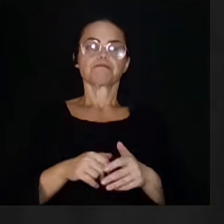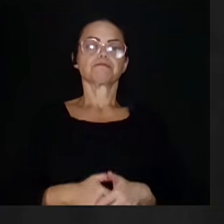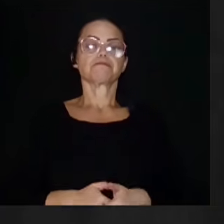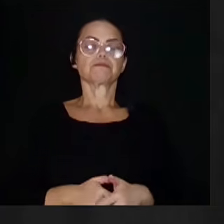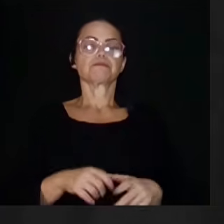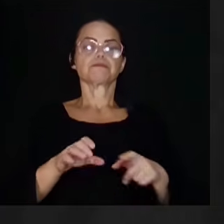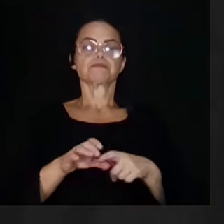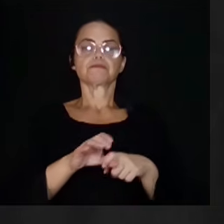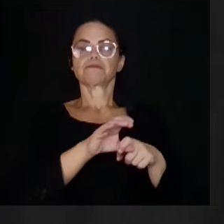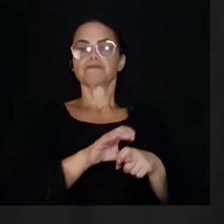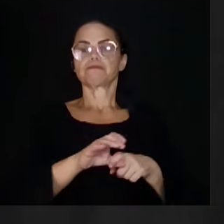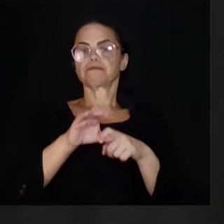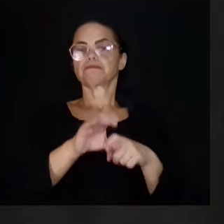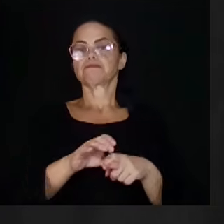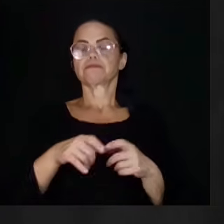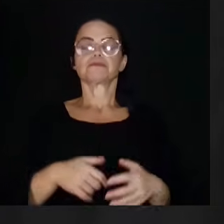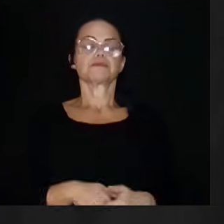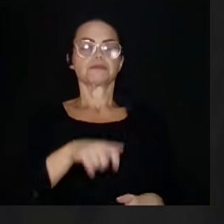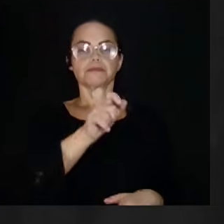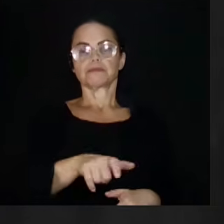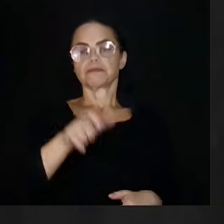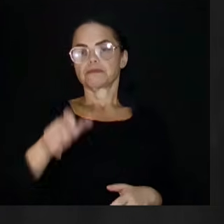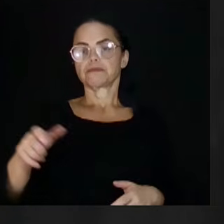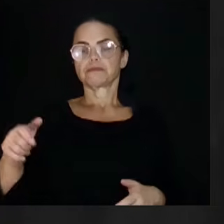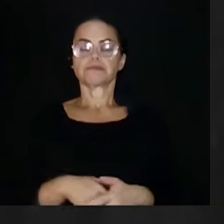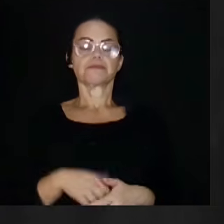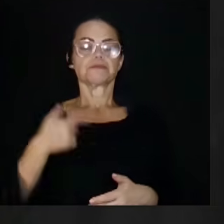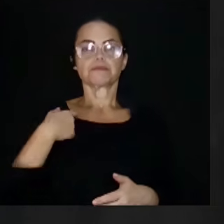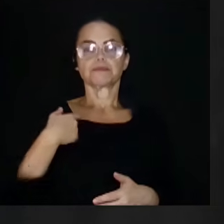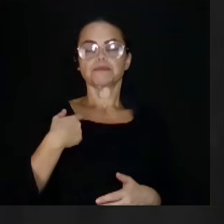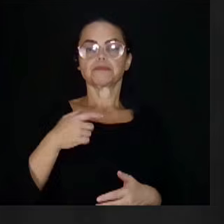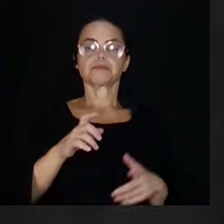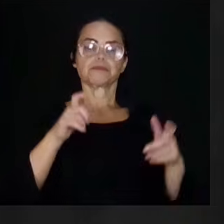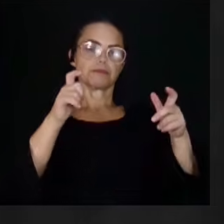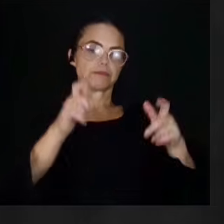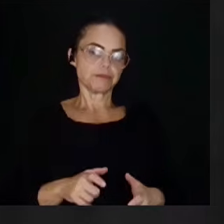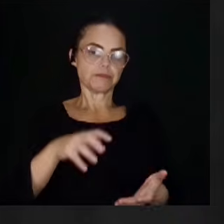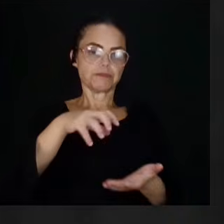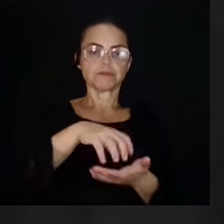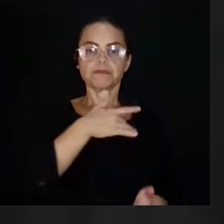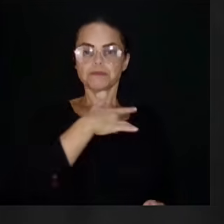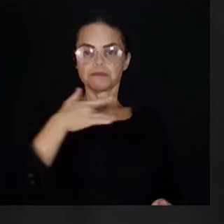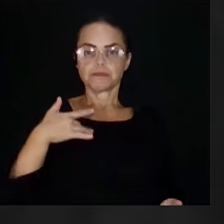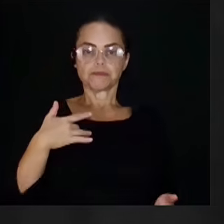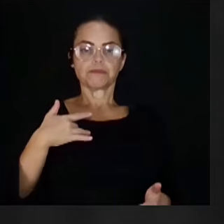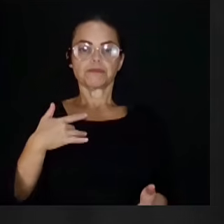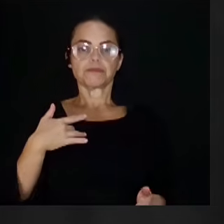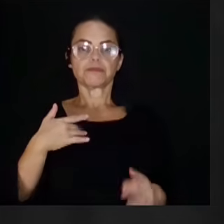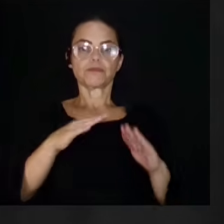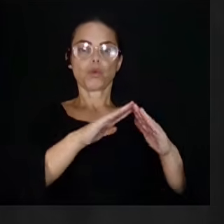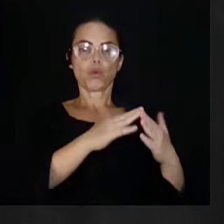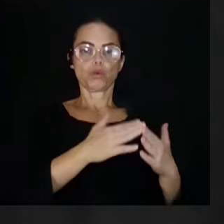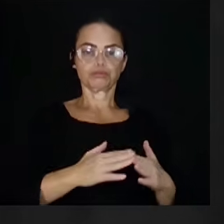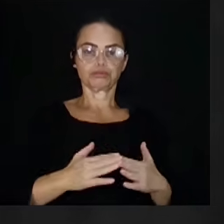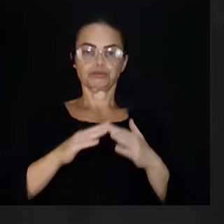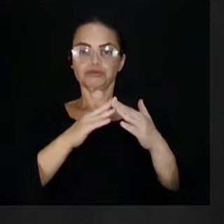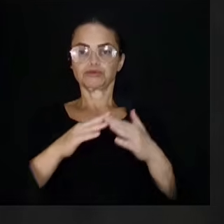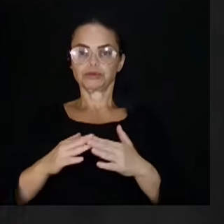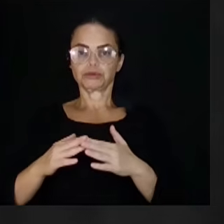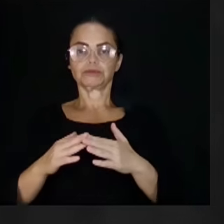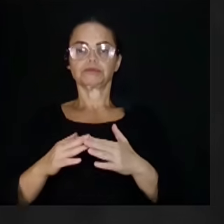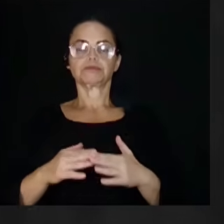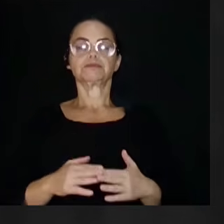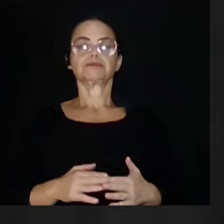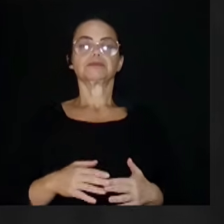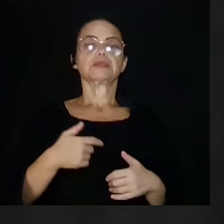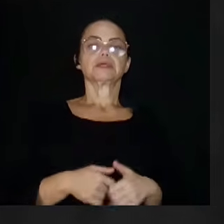E aquelas pessoas, eu estou falando de um lugar, de um centro de saúde que fica na periferia, né? Estou falando da unidade onde eu trabalho, o